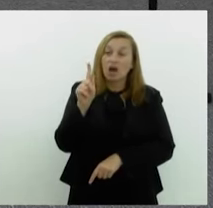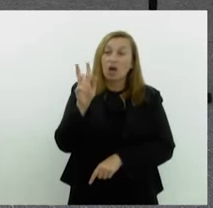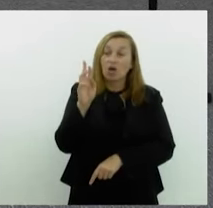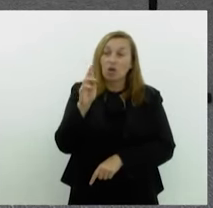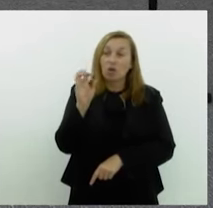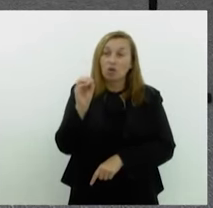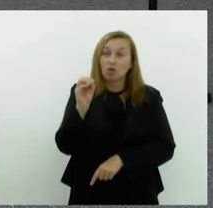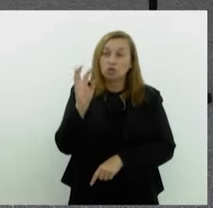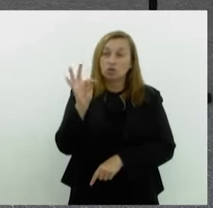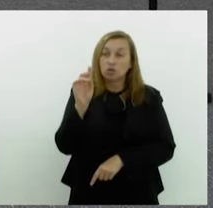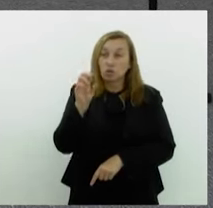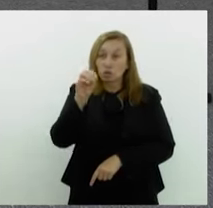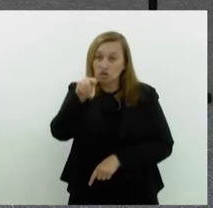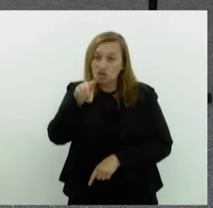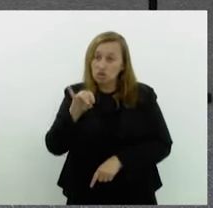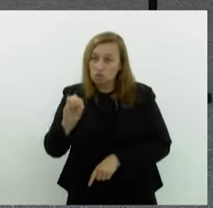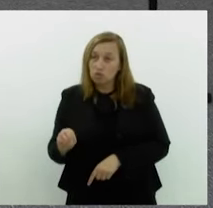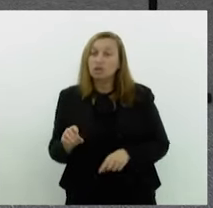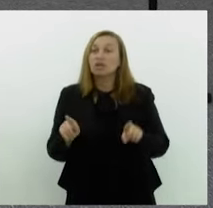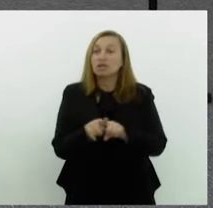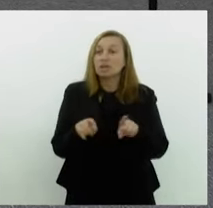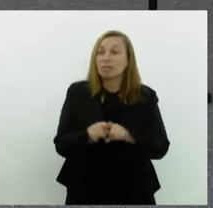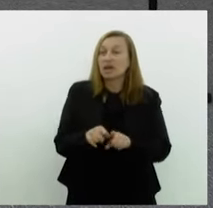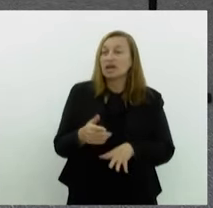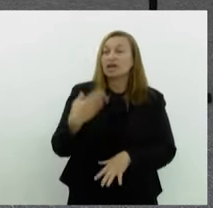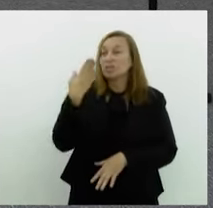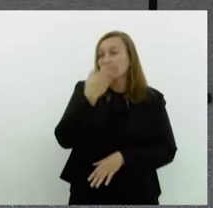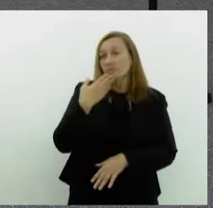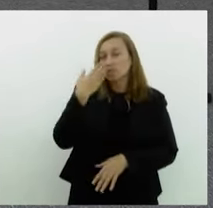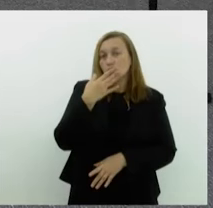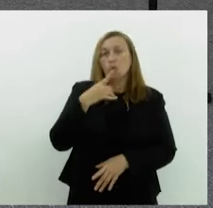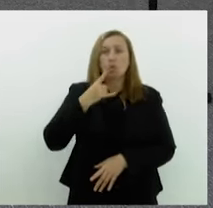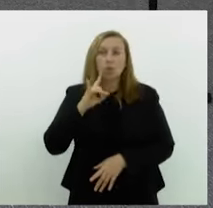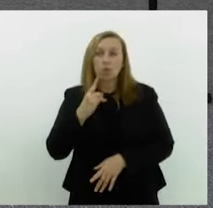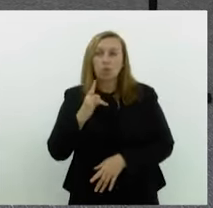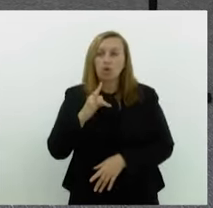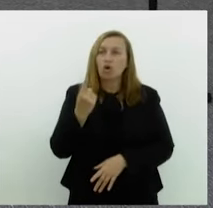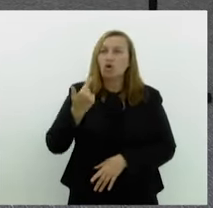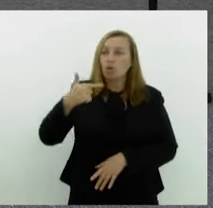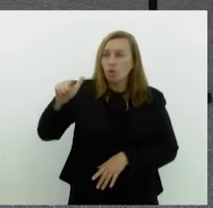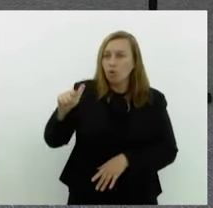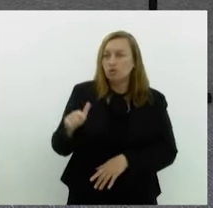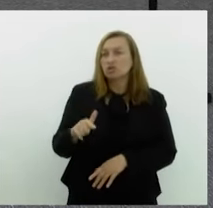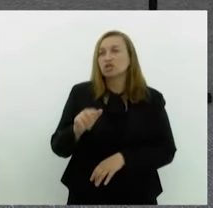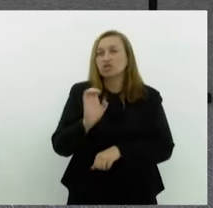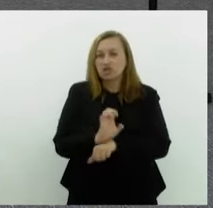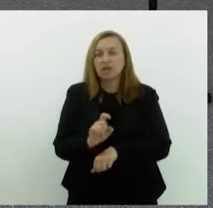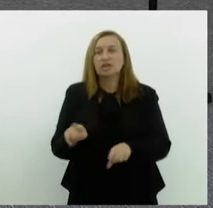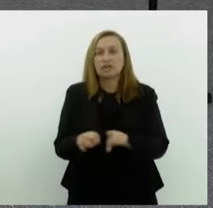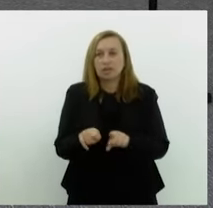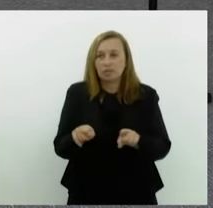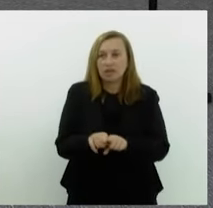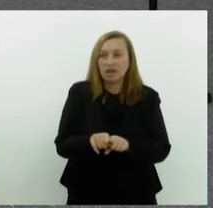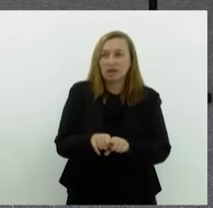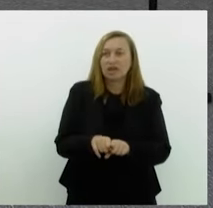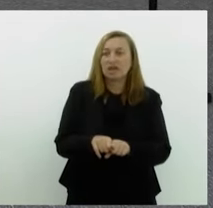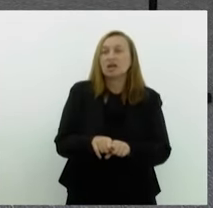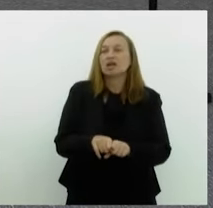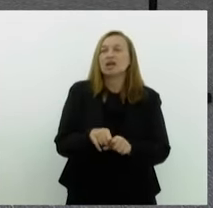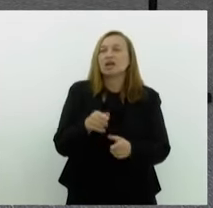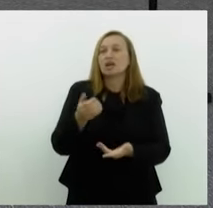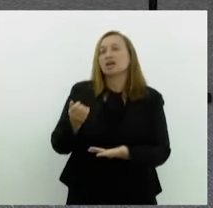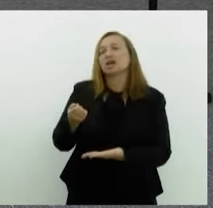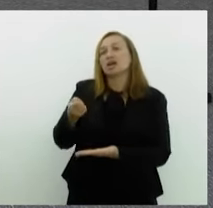bebidas açucaradas, outros estados conseguiram aprovar essa lei. Aqui é inacreditável. Vossa Excelência é um deputado de oposição, assim como eu,